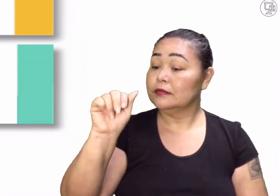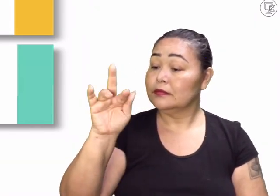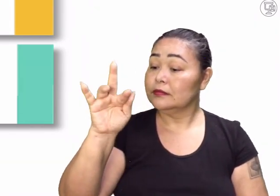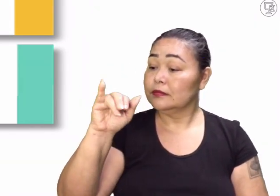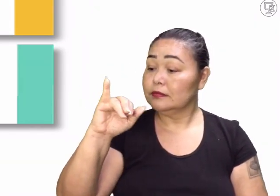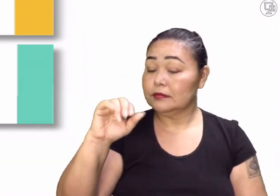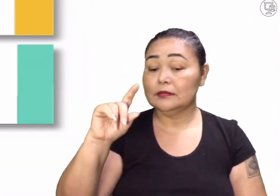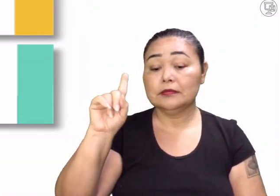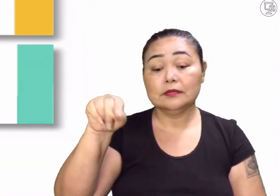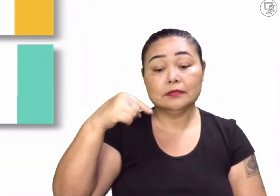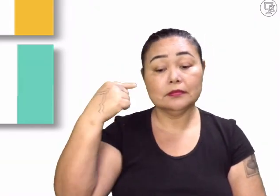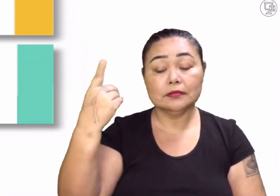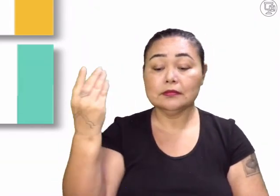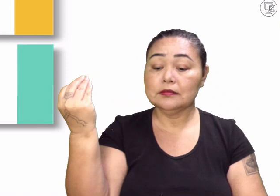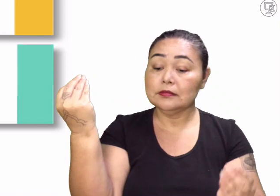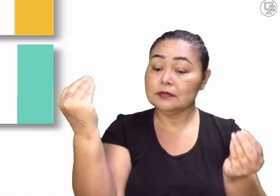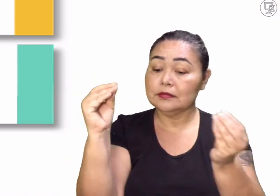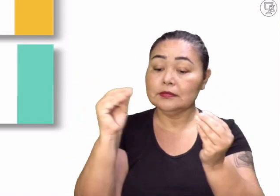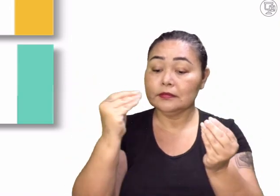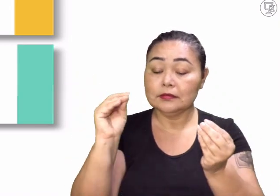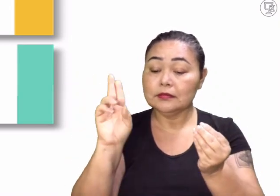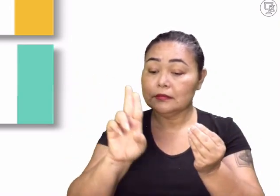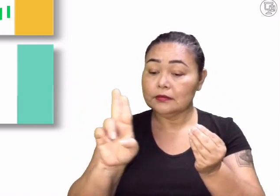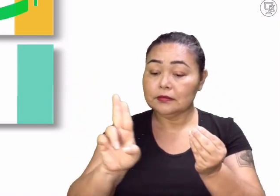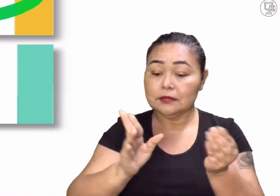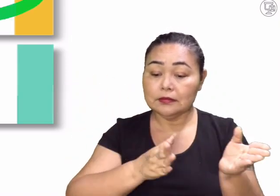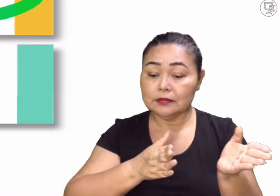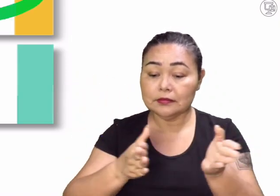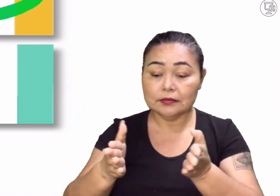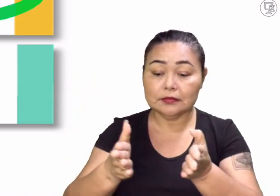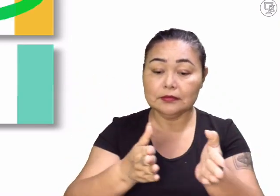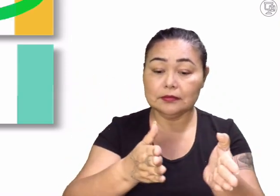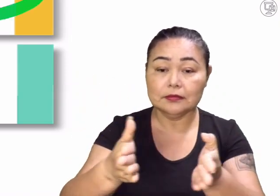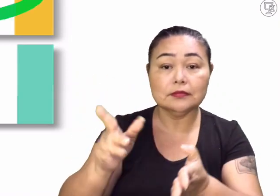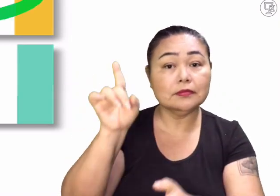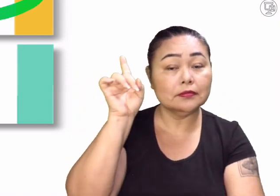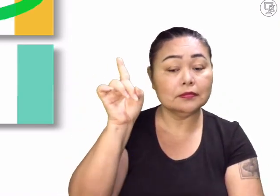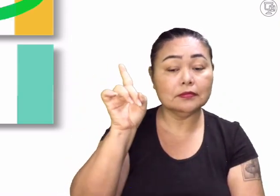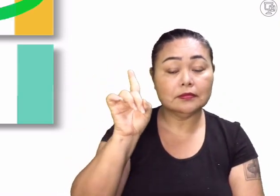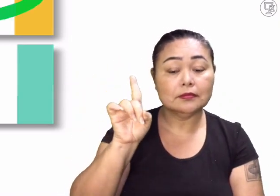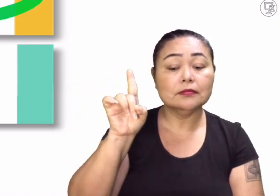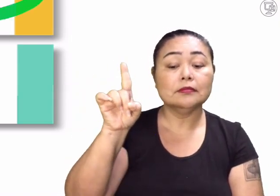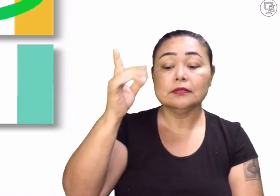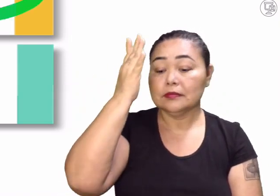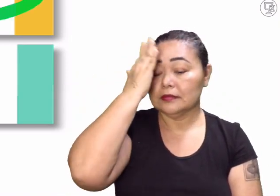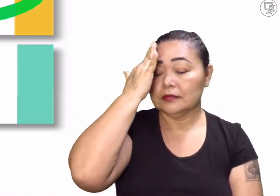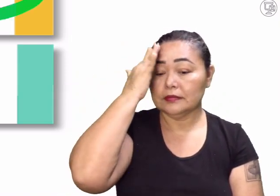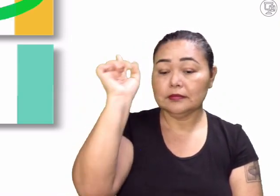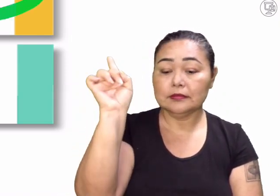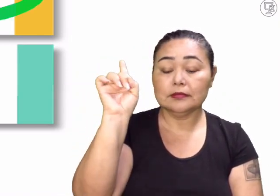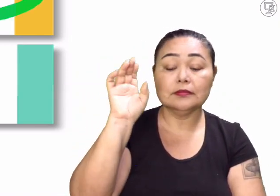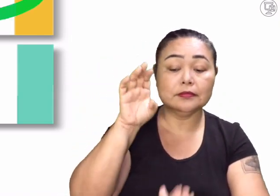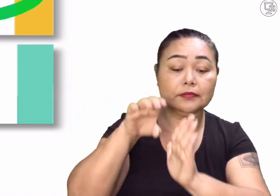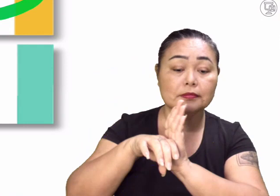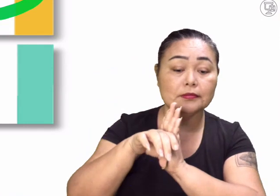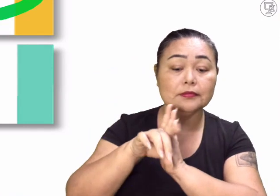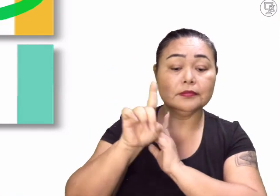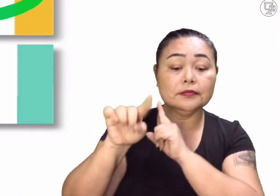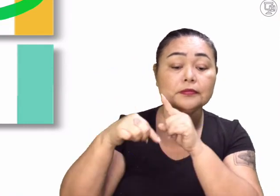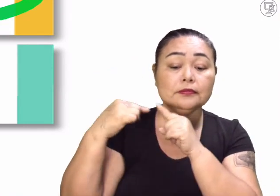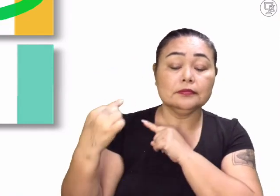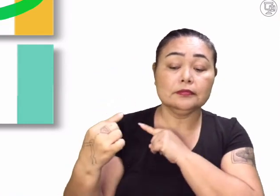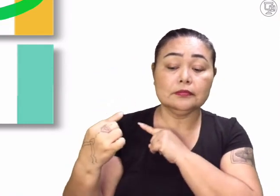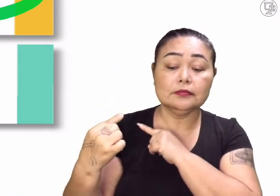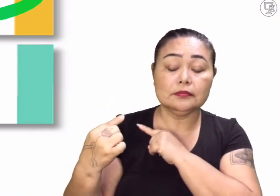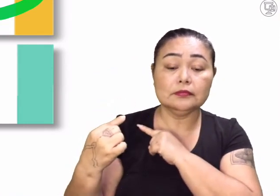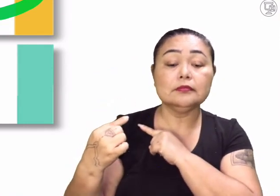Falaremos sobre os componentes de um rio. Isso aqui que a gente quer que você fique por dentro desses conceitos, tá? Muito bem.